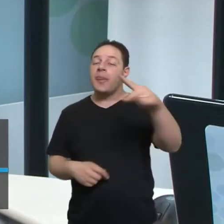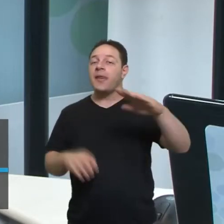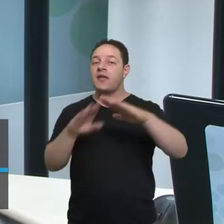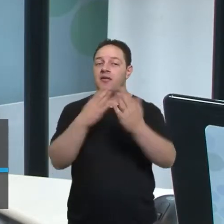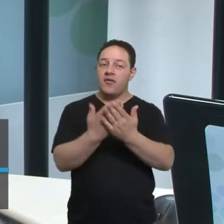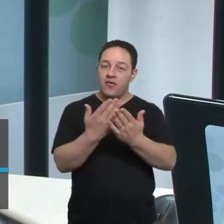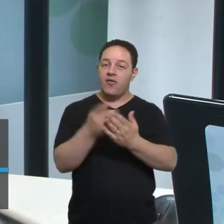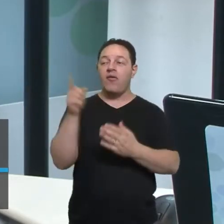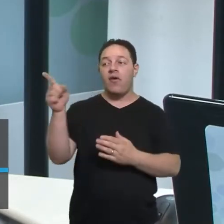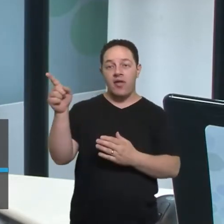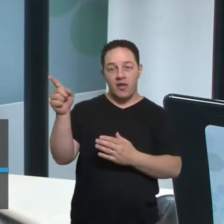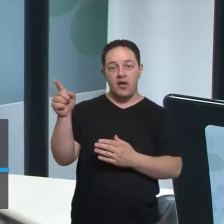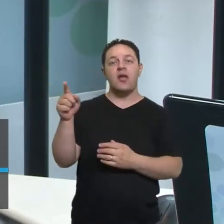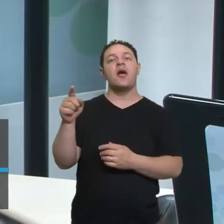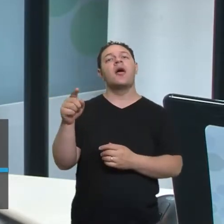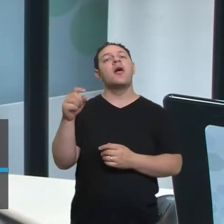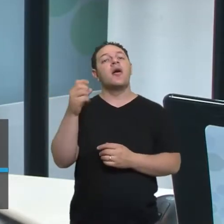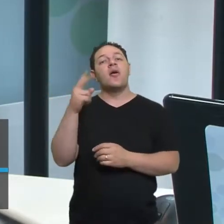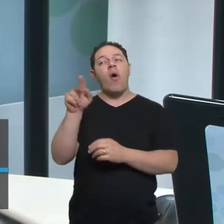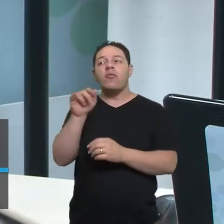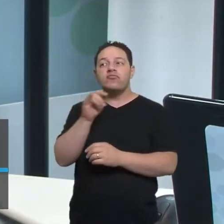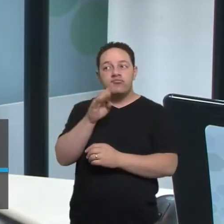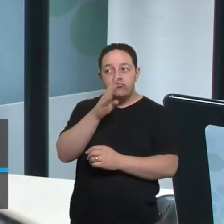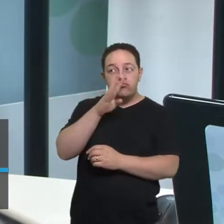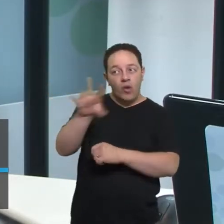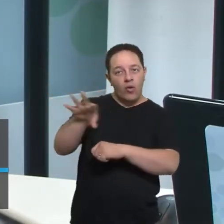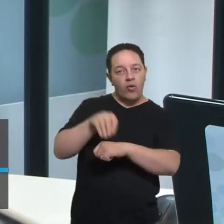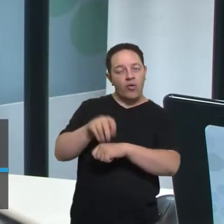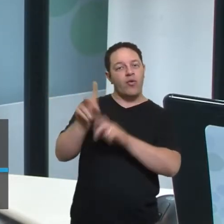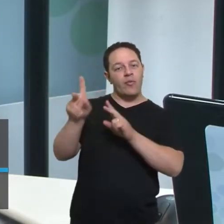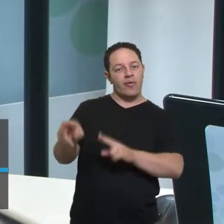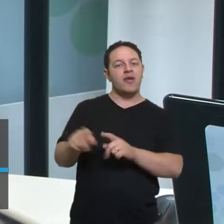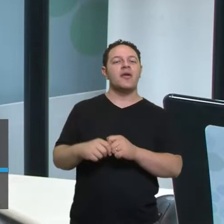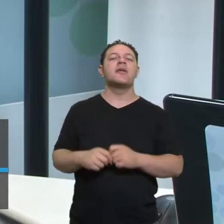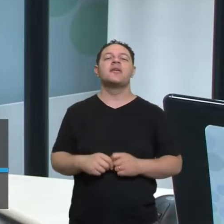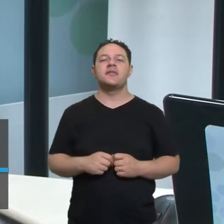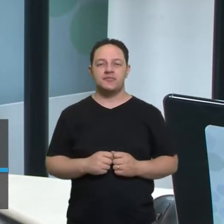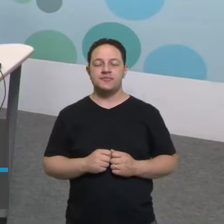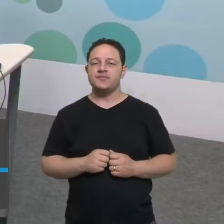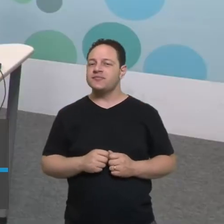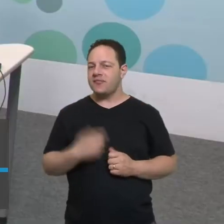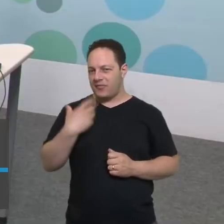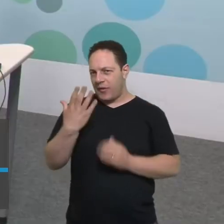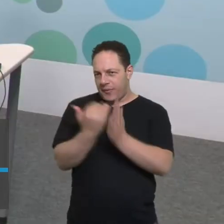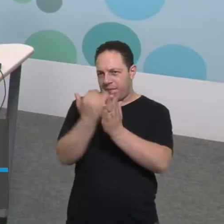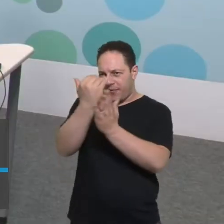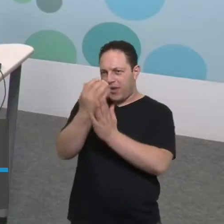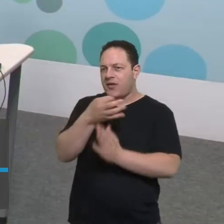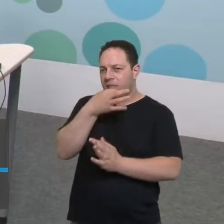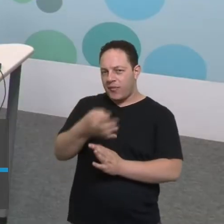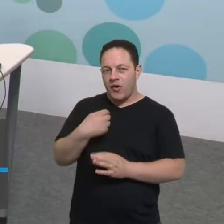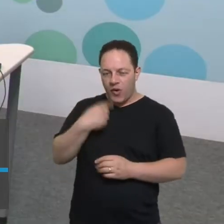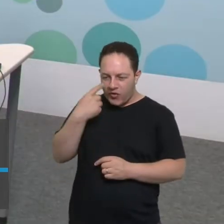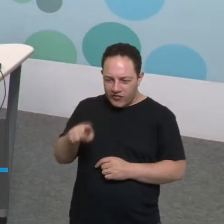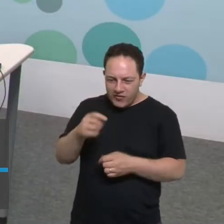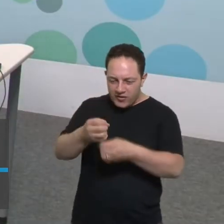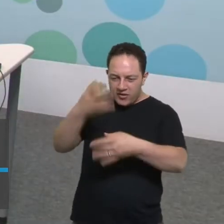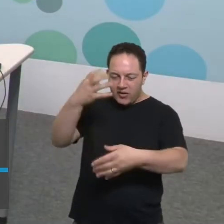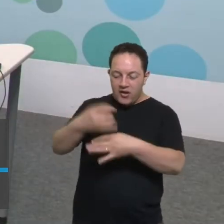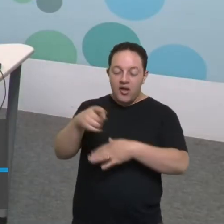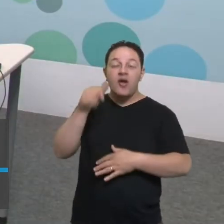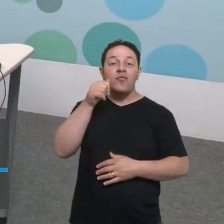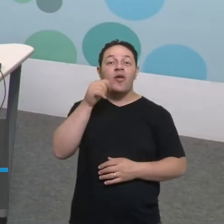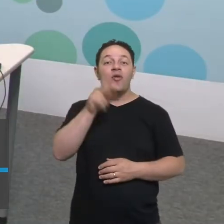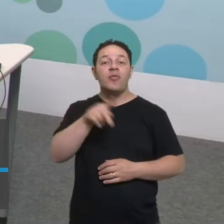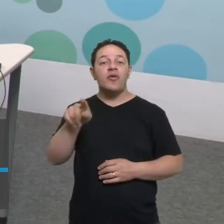beijos é Benedicto no serve como um exemplo eu queria só comente fazer mais um comentário aqui que eu vi agora no chat a